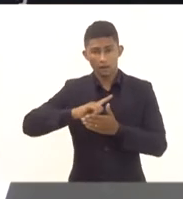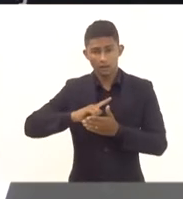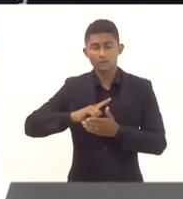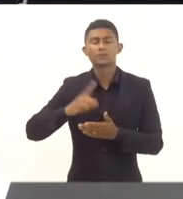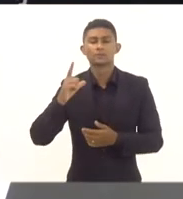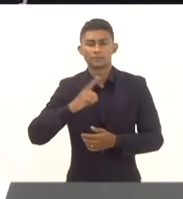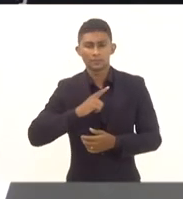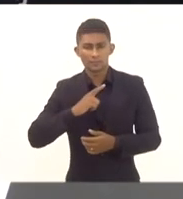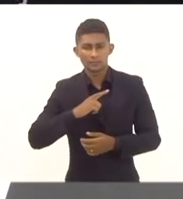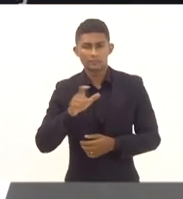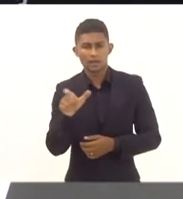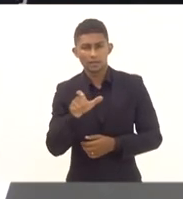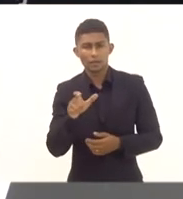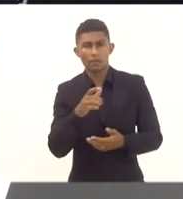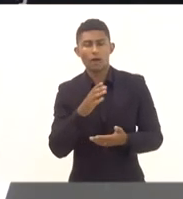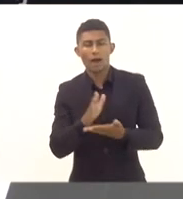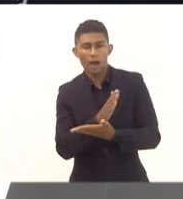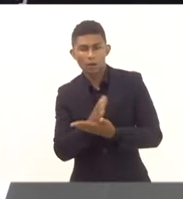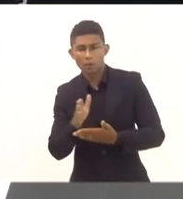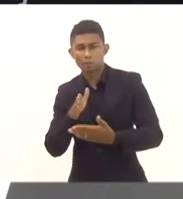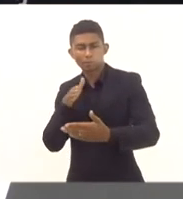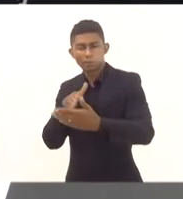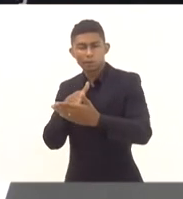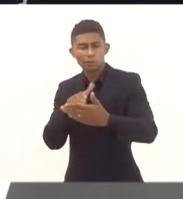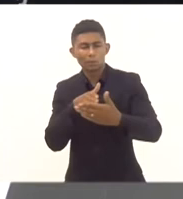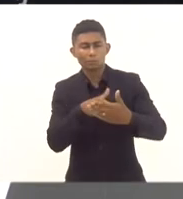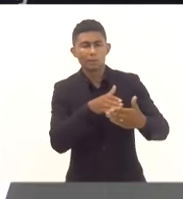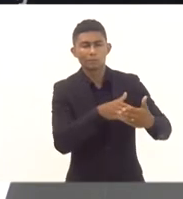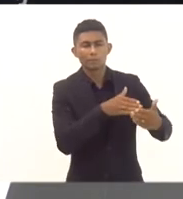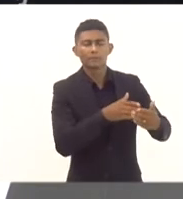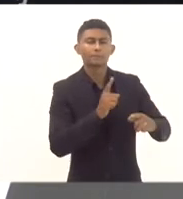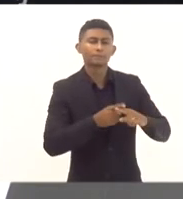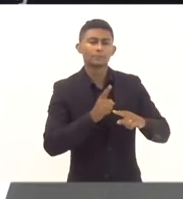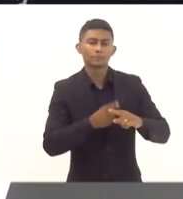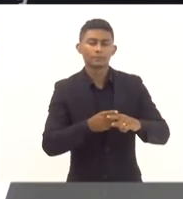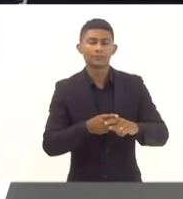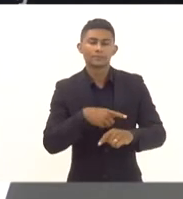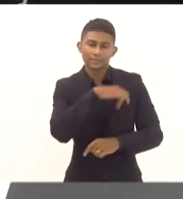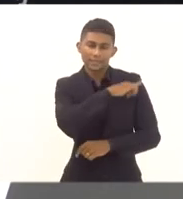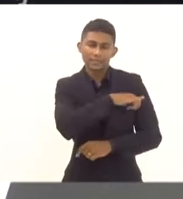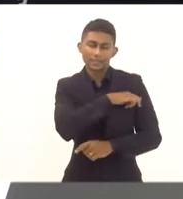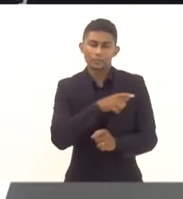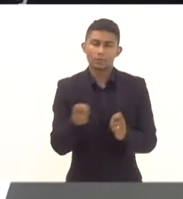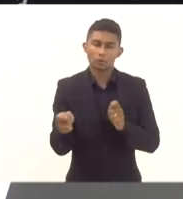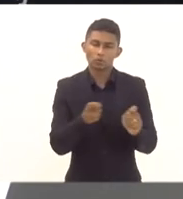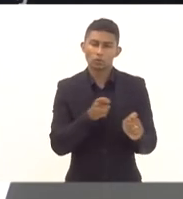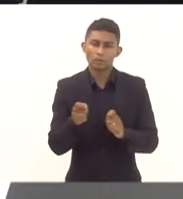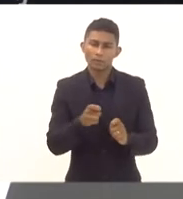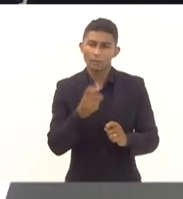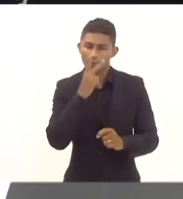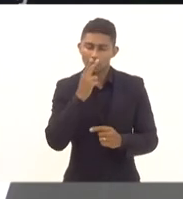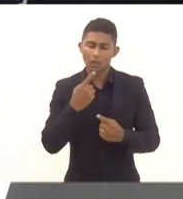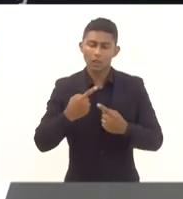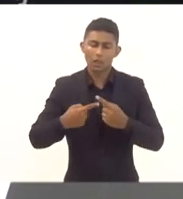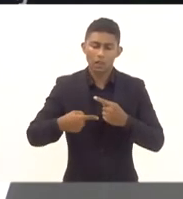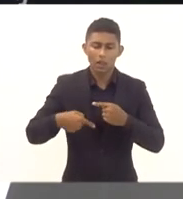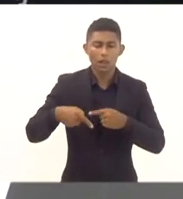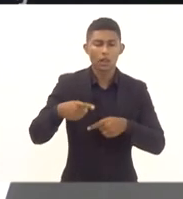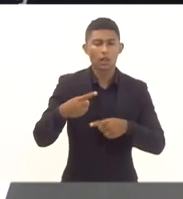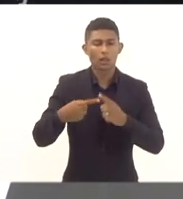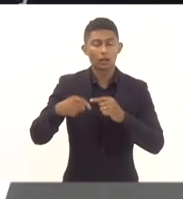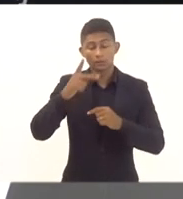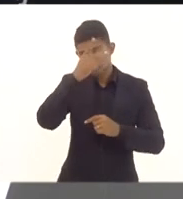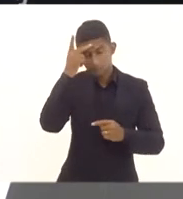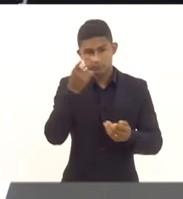grande parte também era a economia do Rio de Janeiro voltava dirá E essas pessoas não podiam buscar os seus cartões